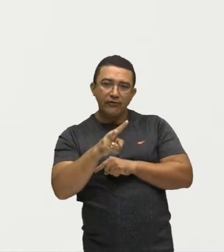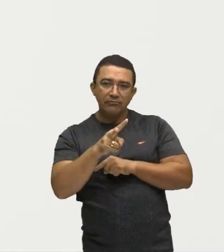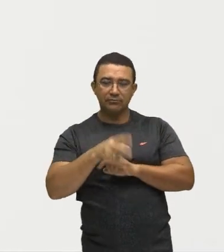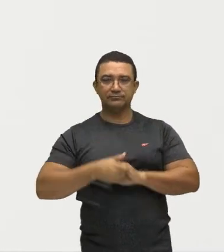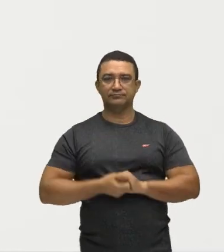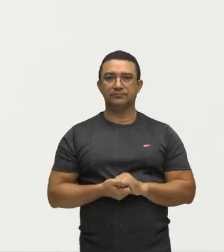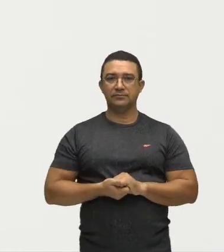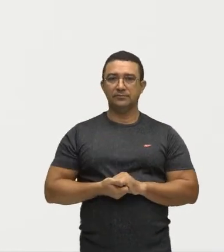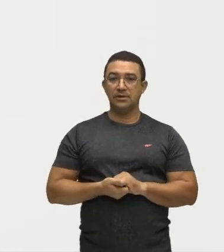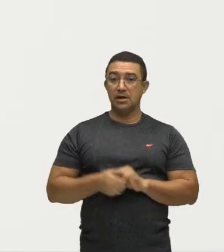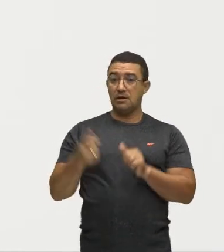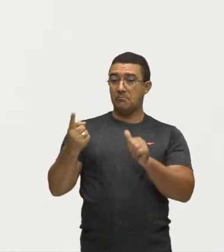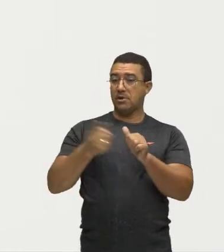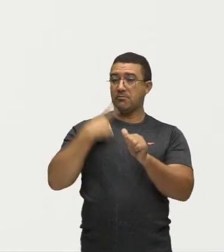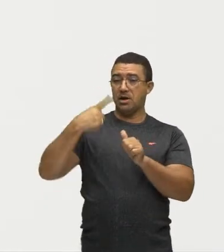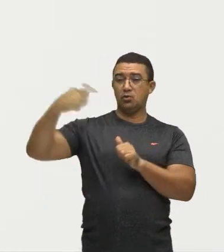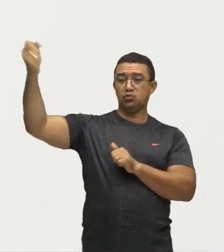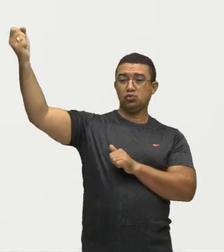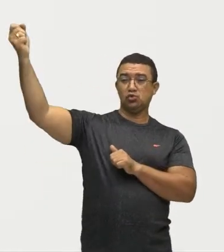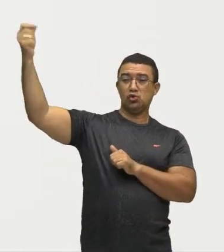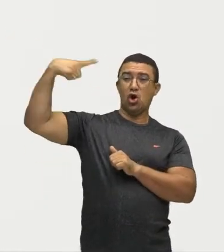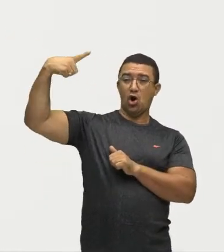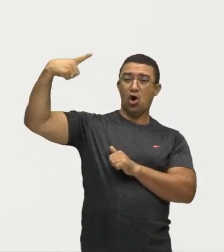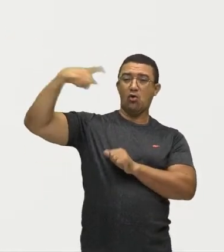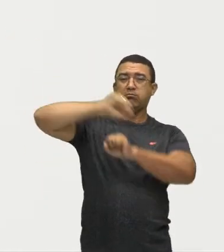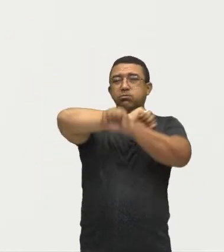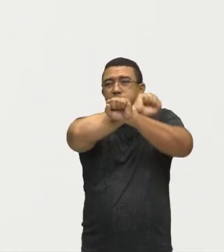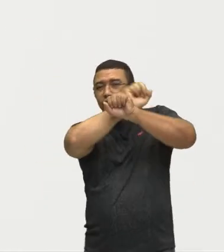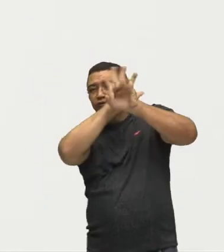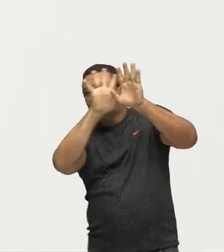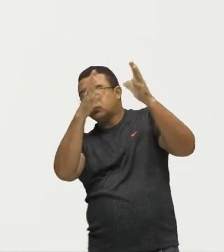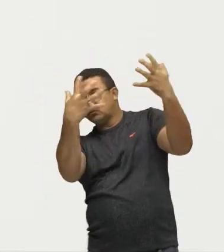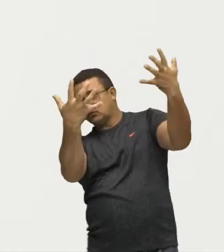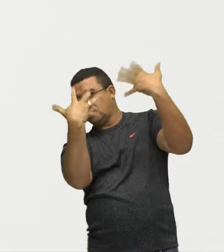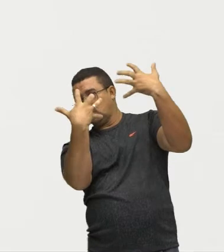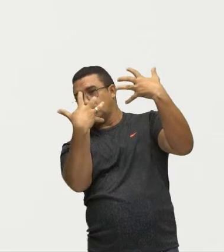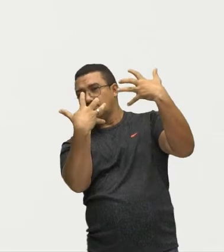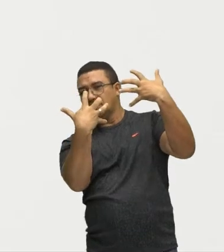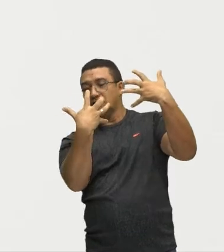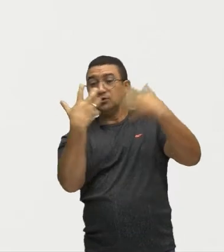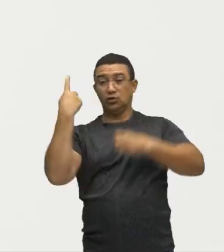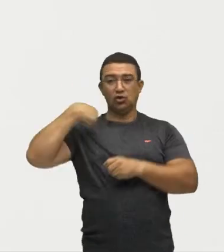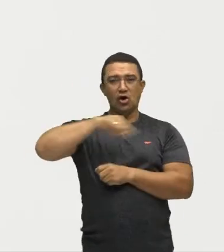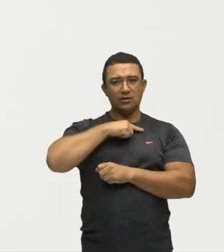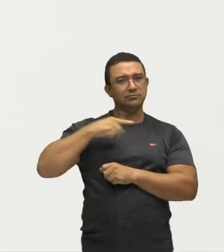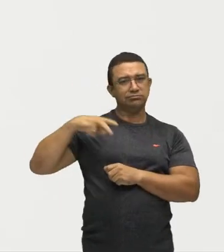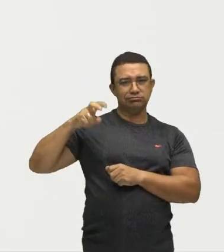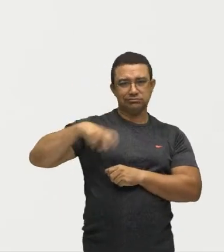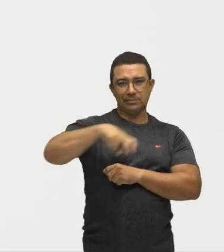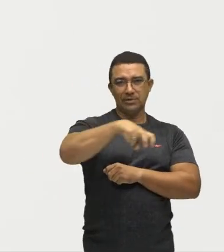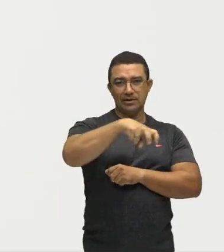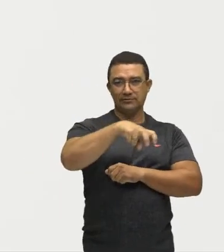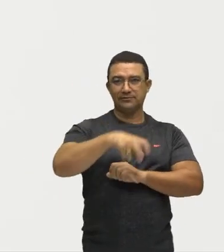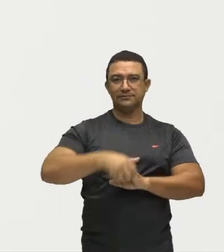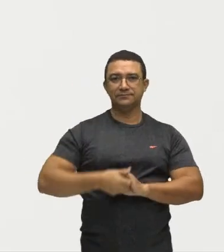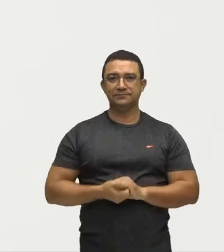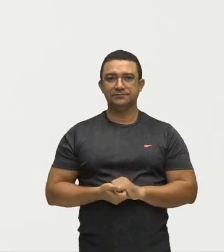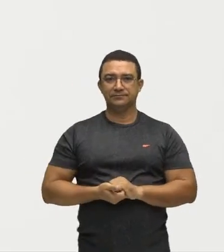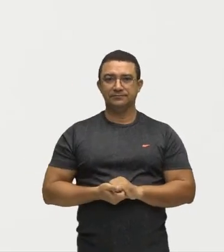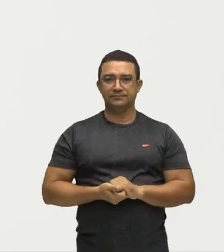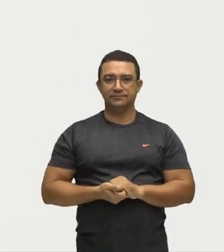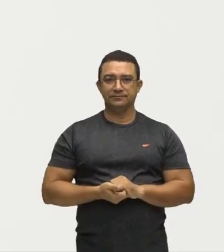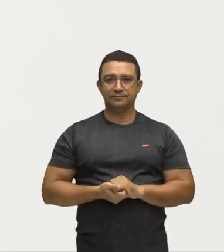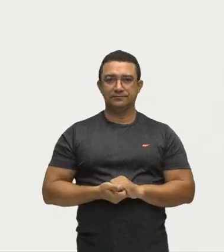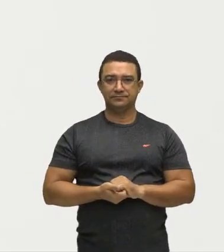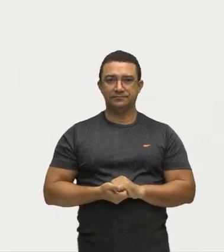primeiros raios solares enquanto caminhávamos. Nós caminhávamos. Olha aqui outro outro verbo. Vamos ver quantas orações temos